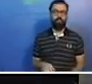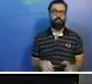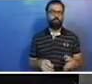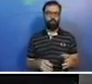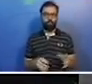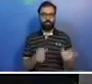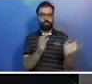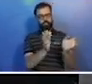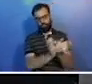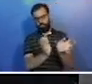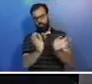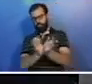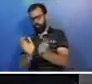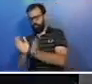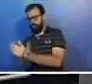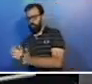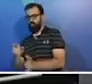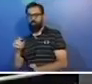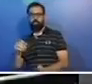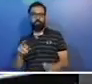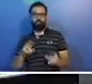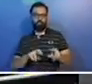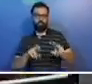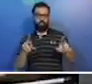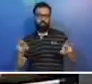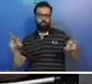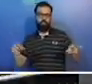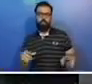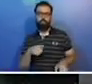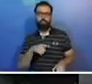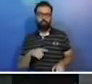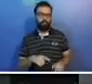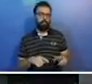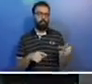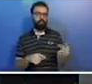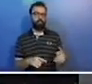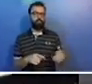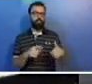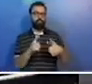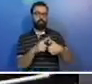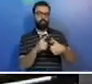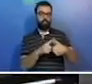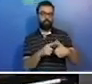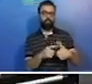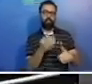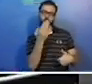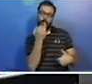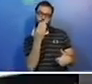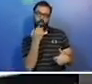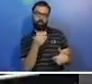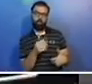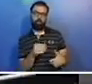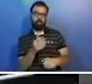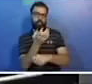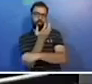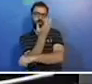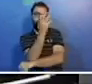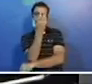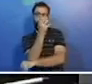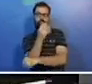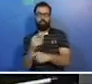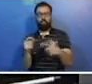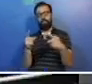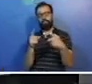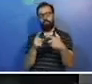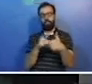herbívoros são os que se alimentam de vegetais, carnívoros, que se alimentam de outros animais, e onívoros, que